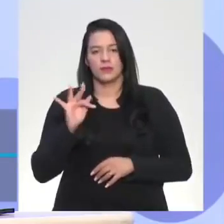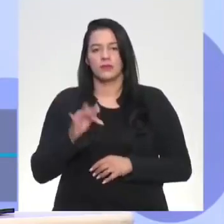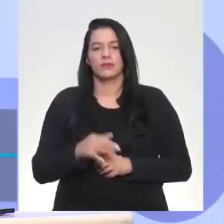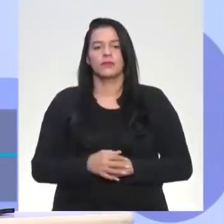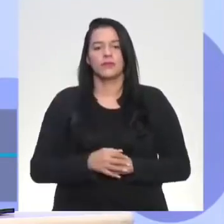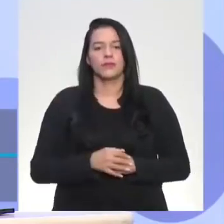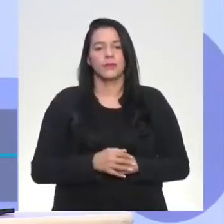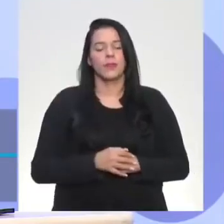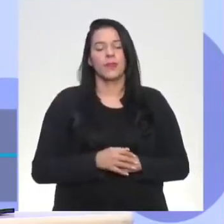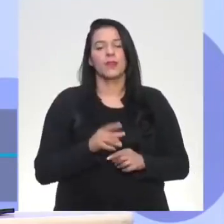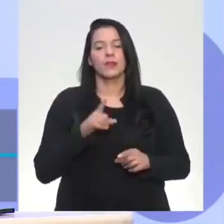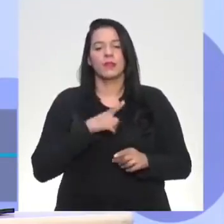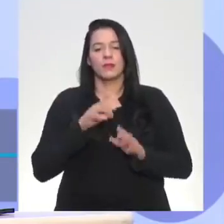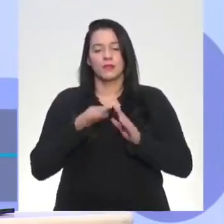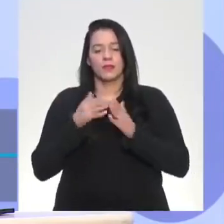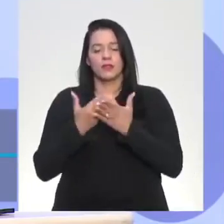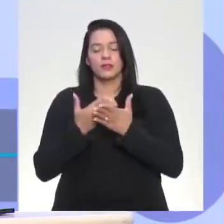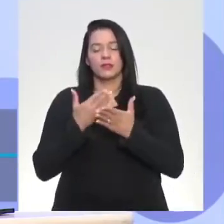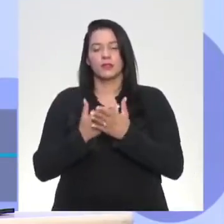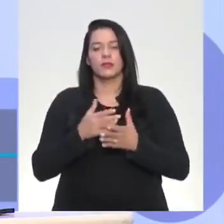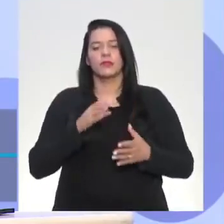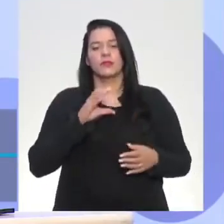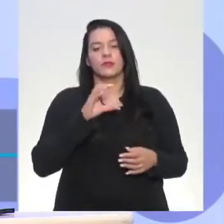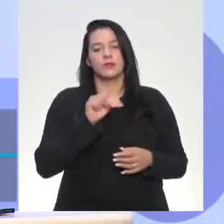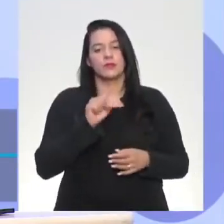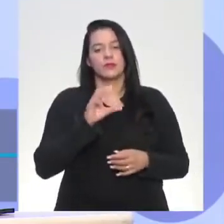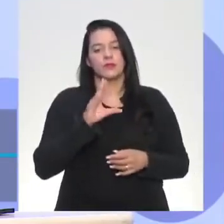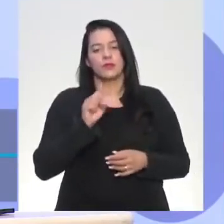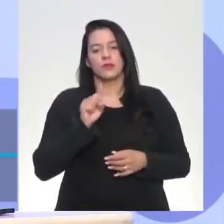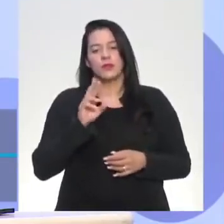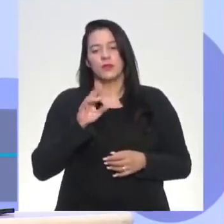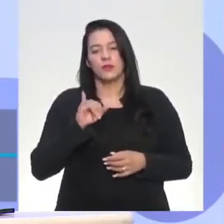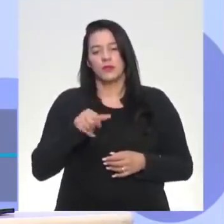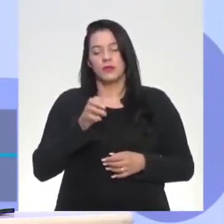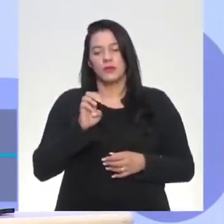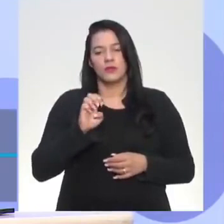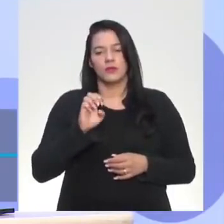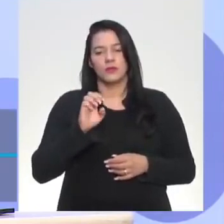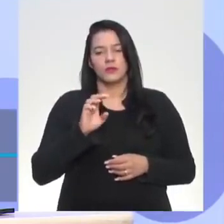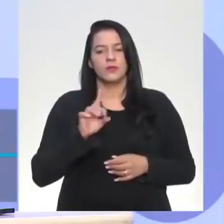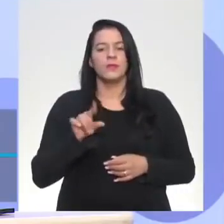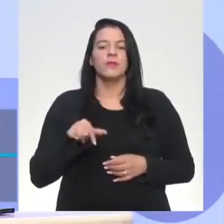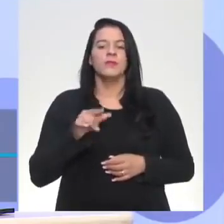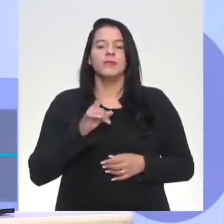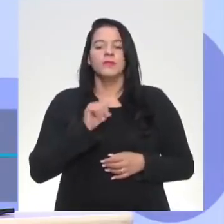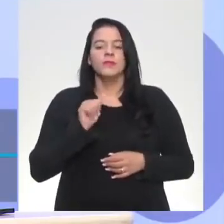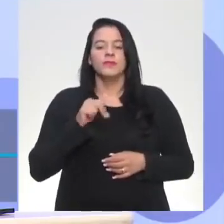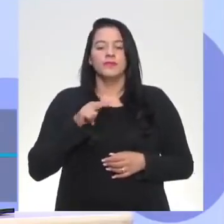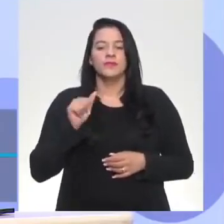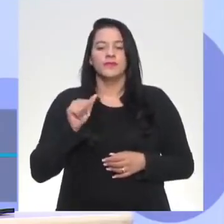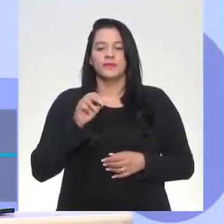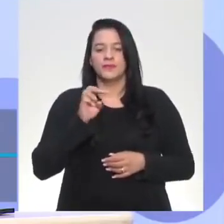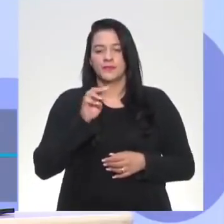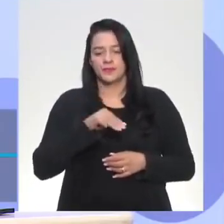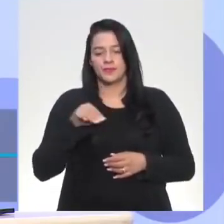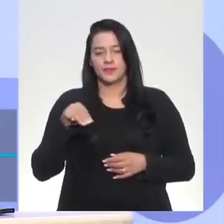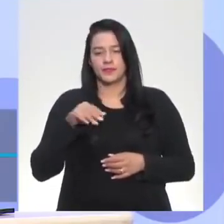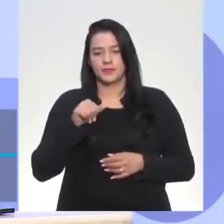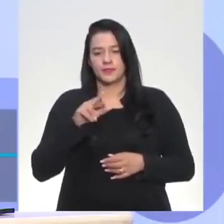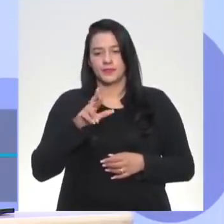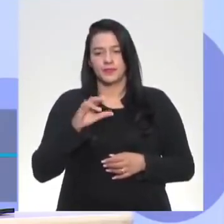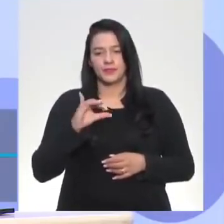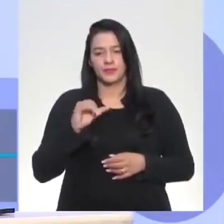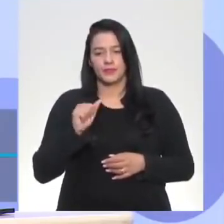lá da Escola José Carlos Antunes, aqui em Santo André, pessoalzinho lá do 6º B. Maria Clara.